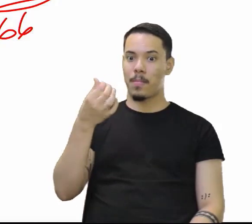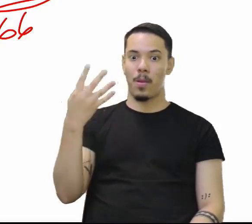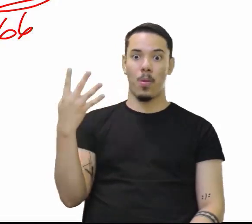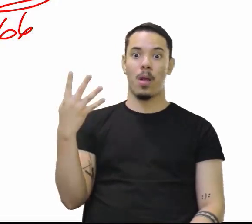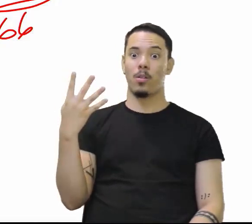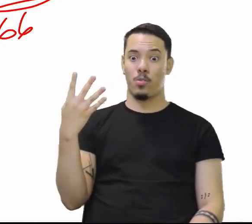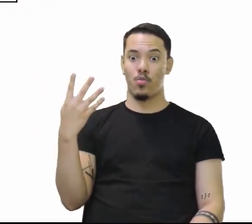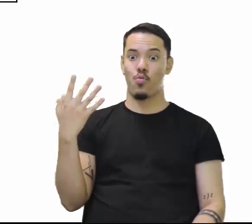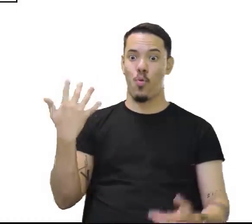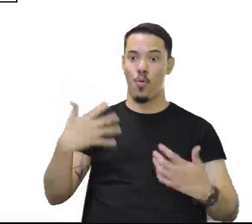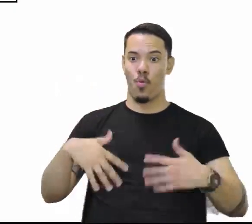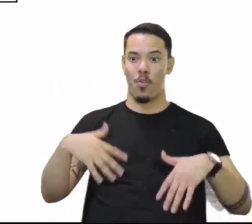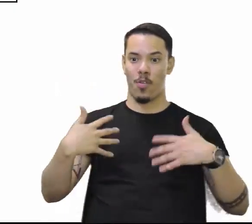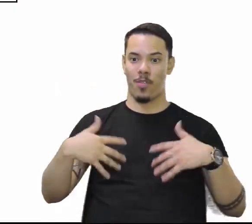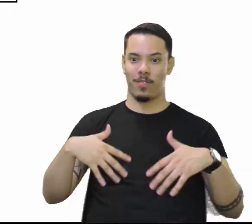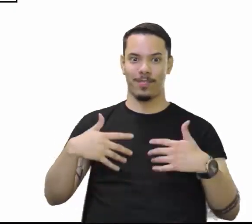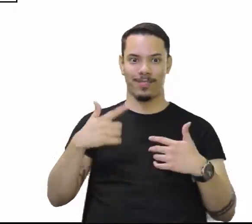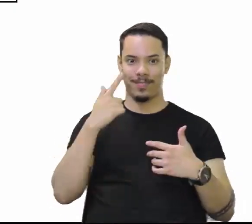364. Olha aí, ó.